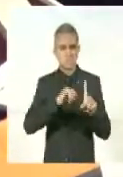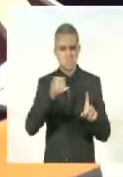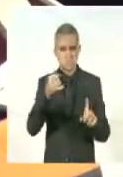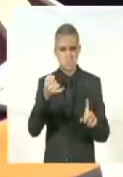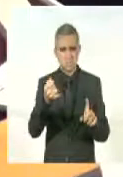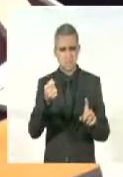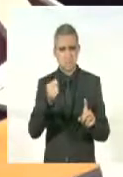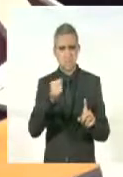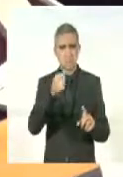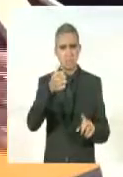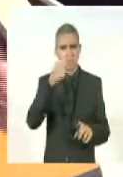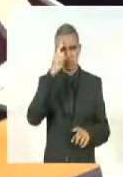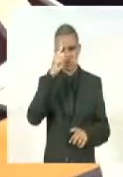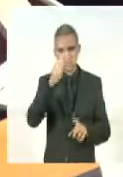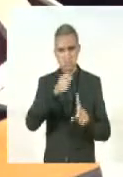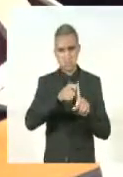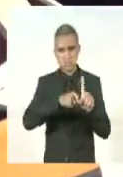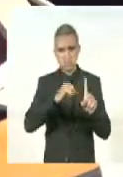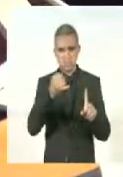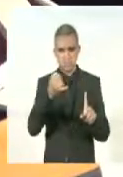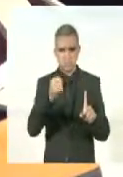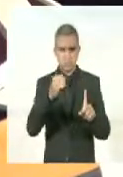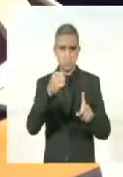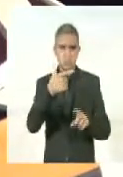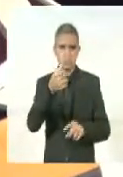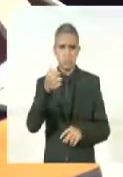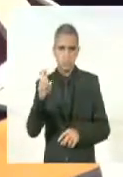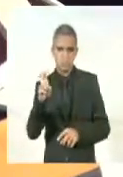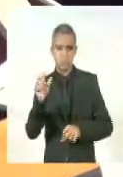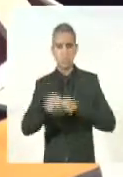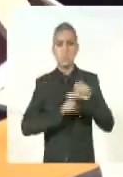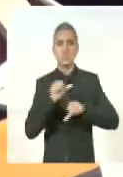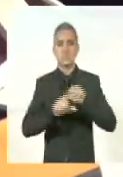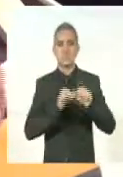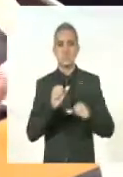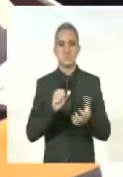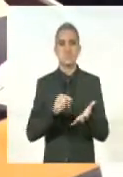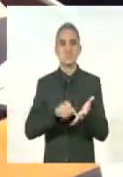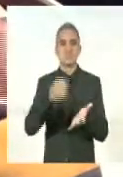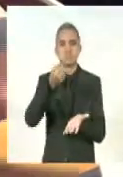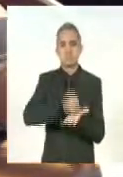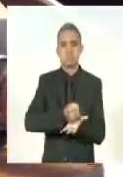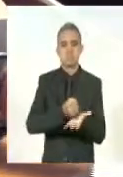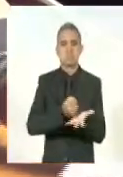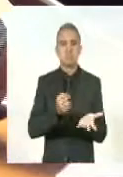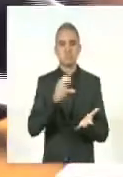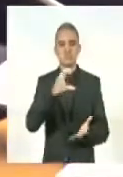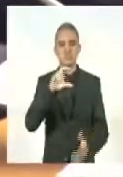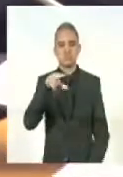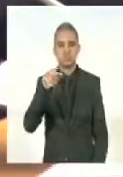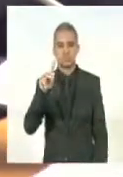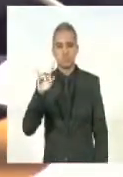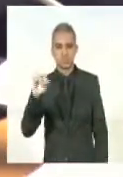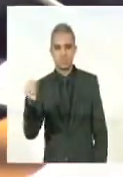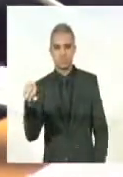janeiro de 2015, que ela muda o contrato social? Aí eu queria